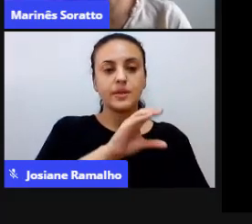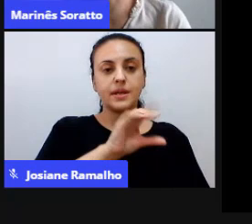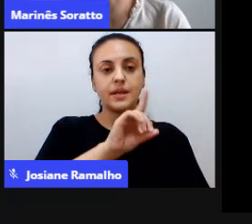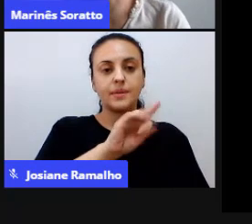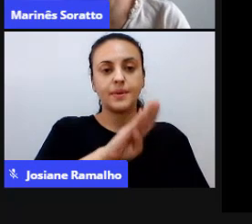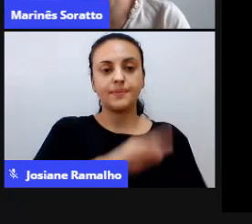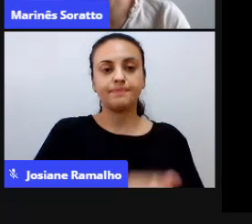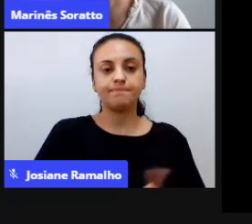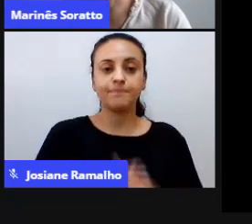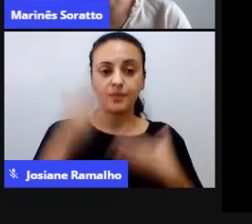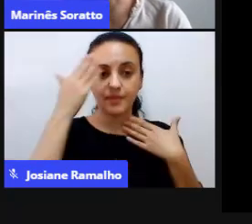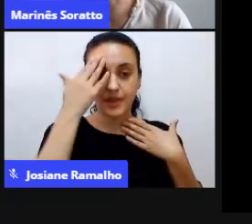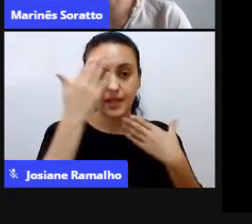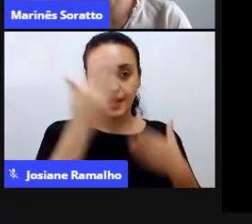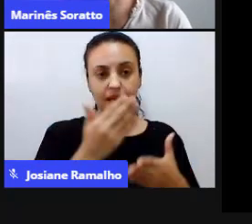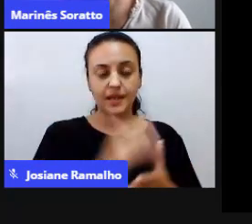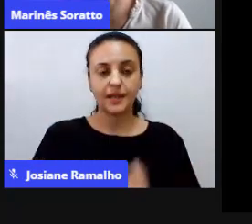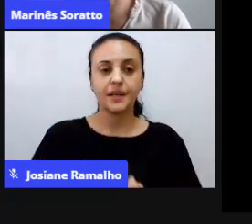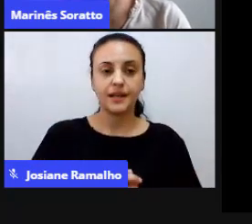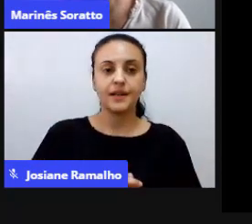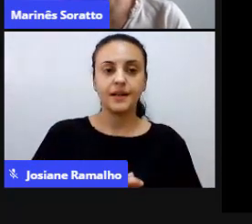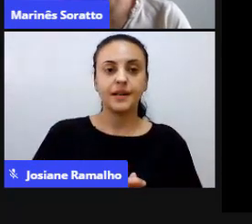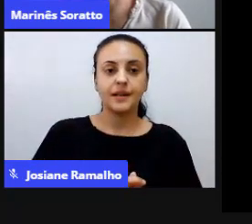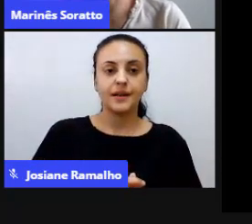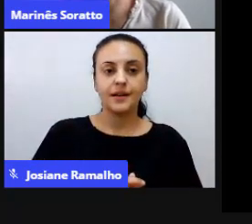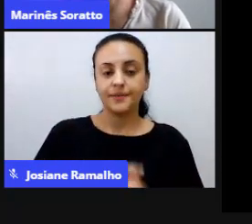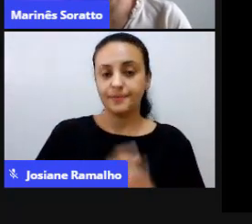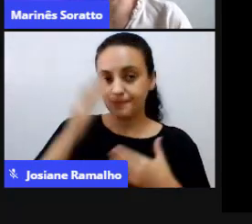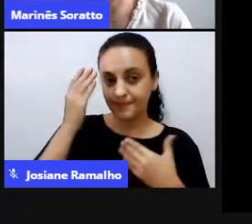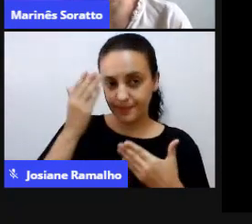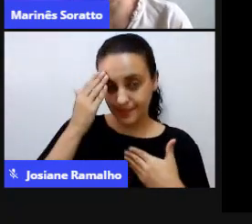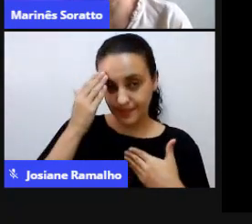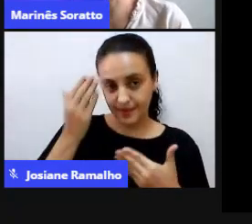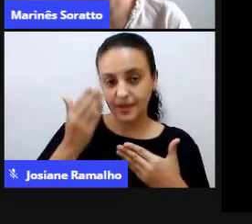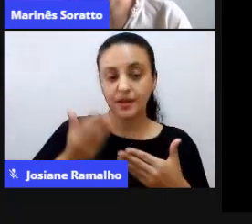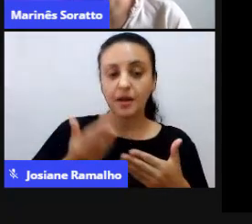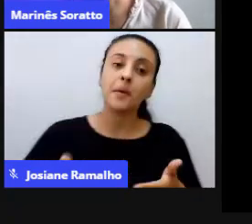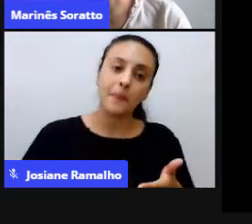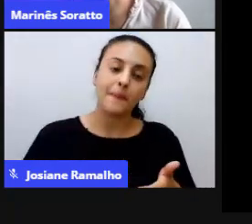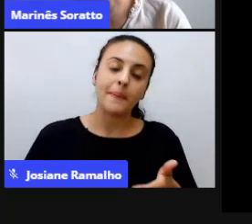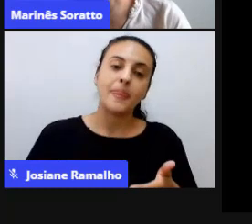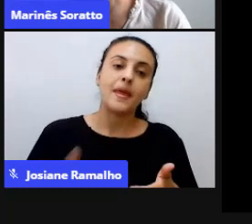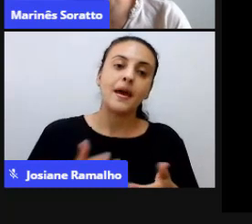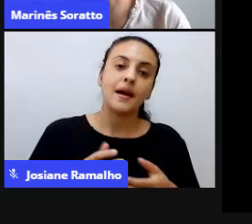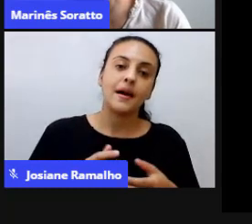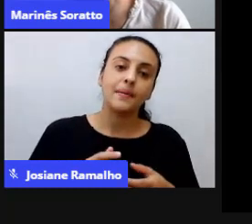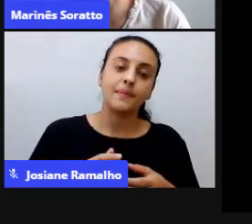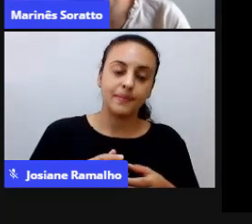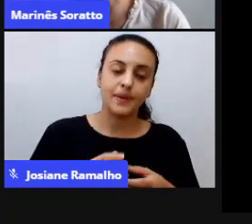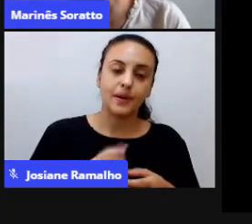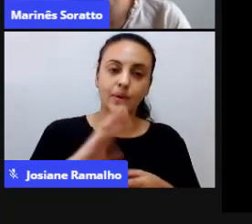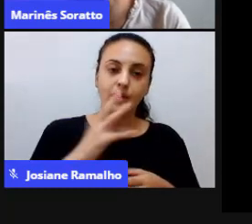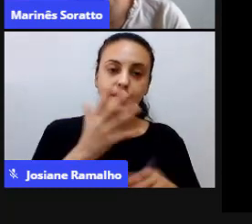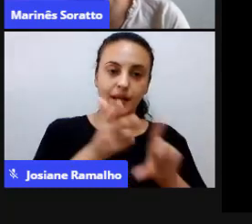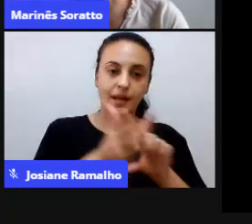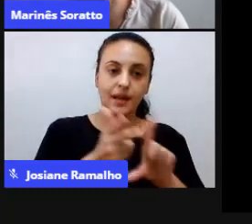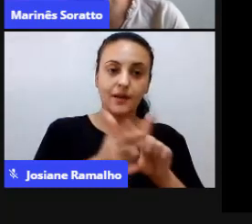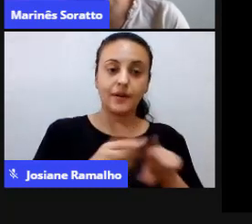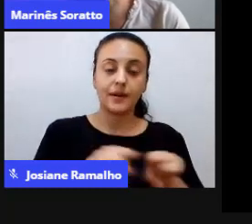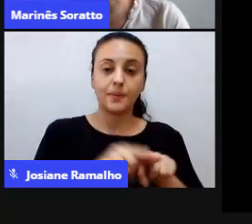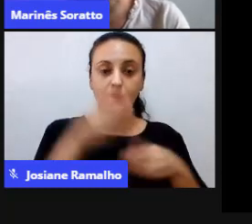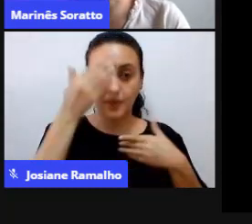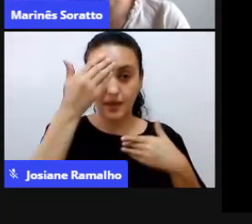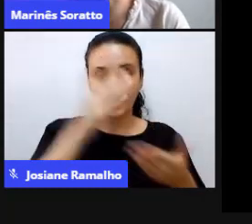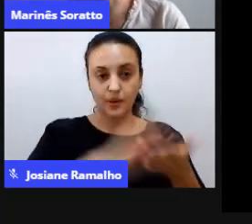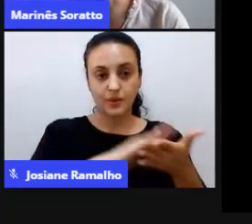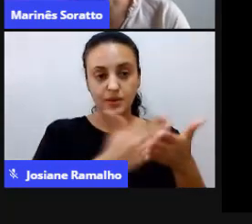Obrigada, professora Magali. Agradeço o incentivo para a realização dessa live. Quero agradecer também os intérpretes de Libras,